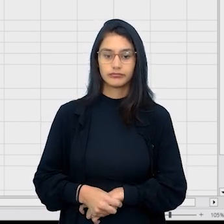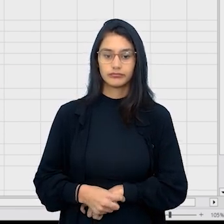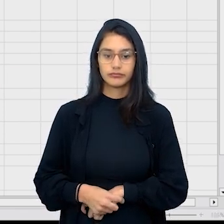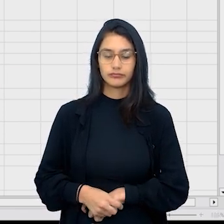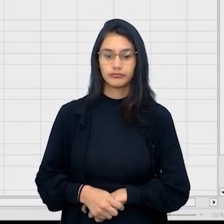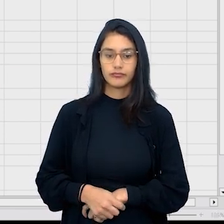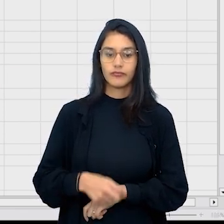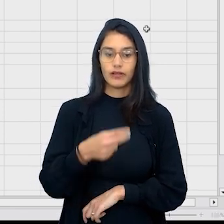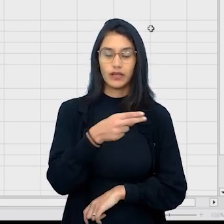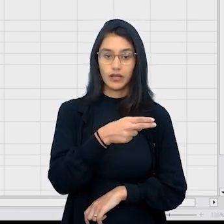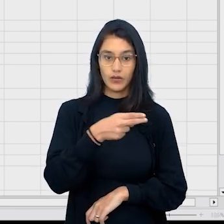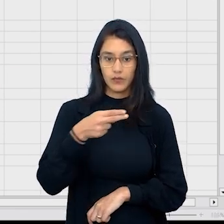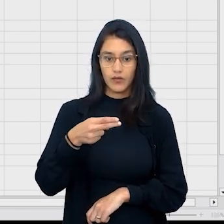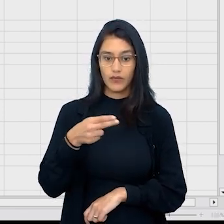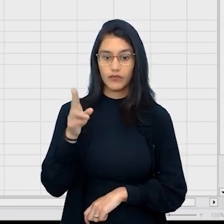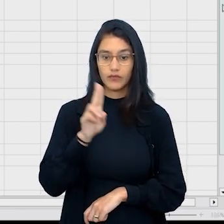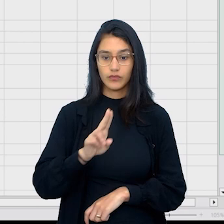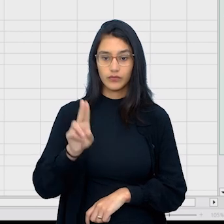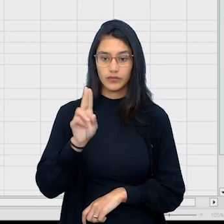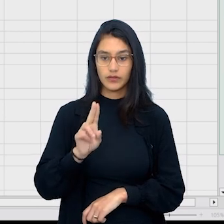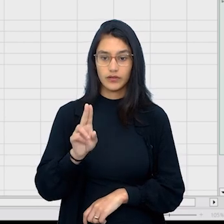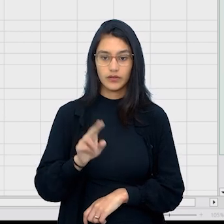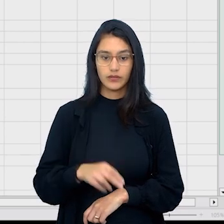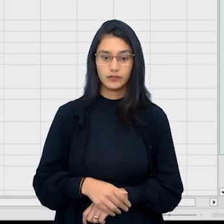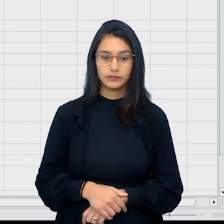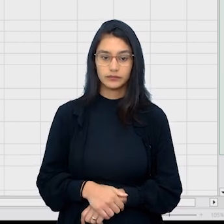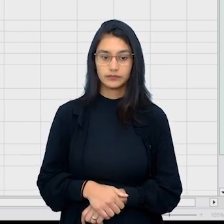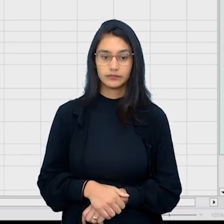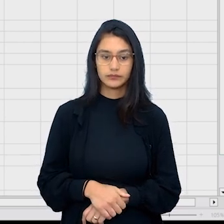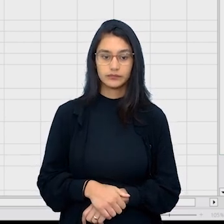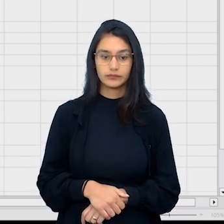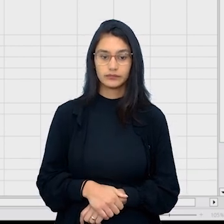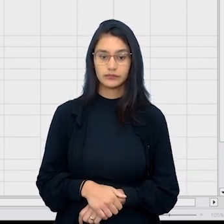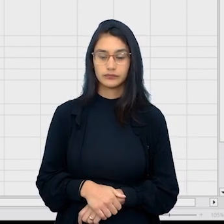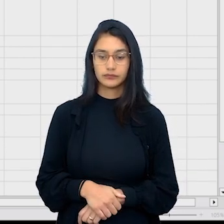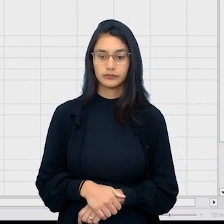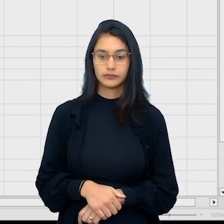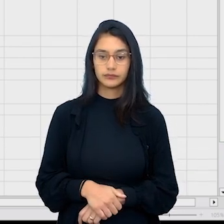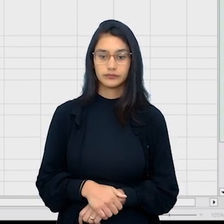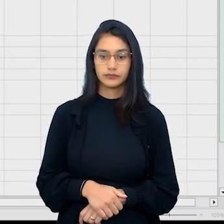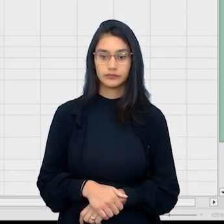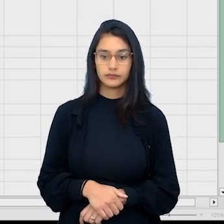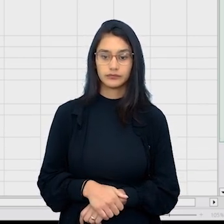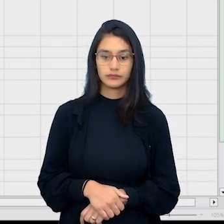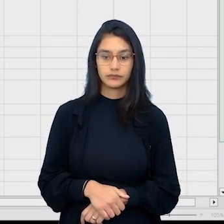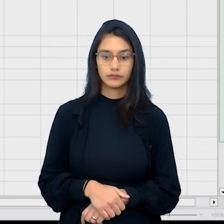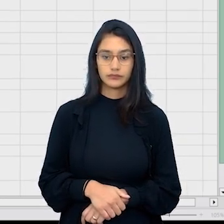igual, eu vou pegar... A célula B.